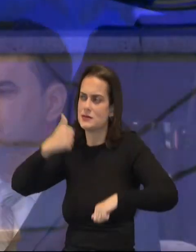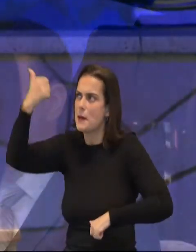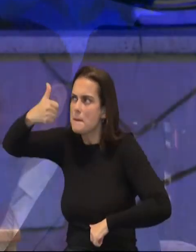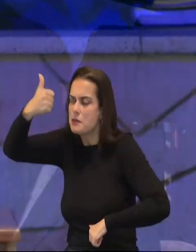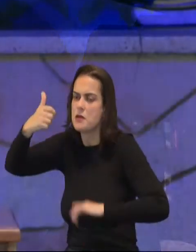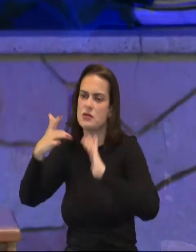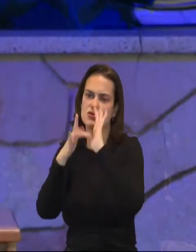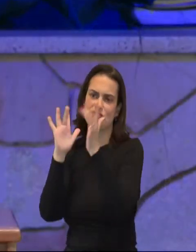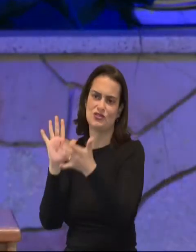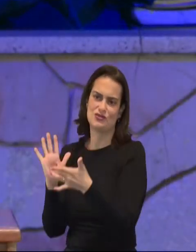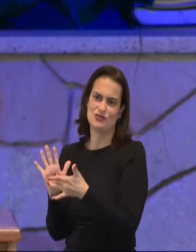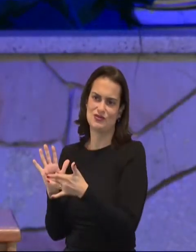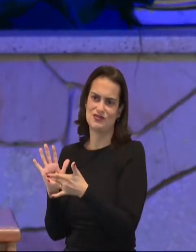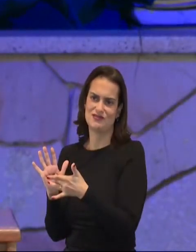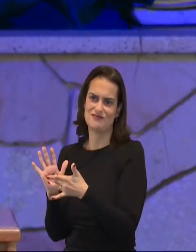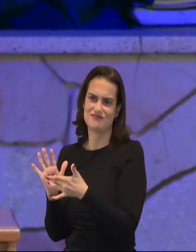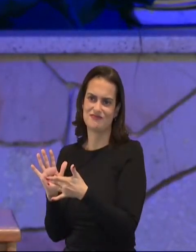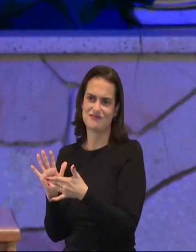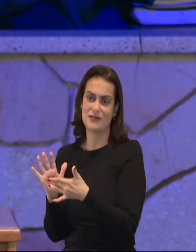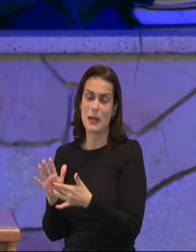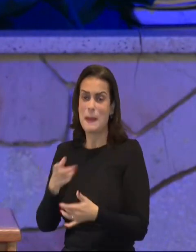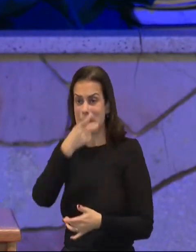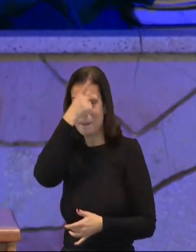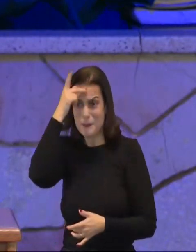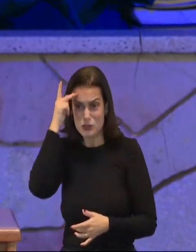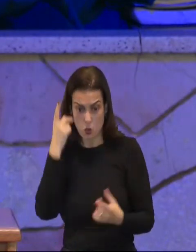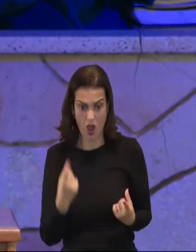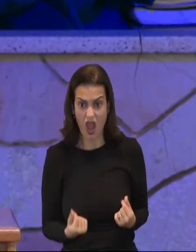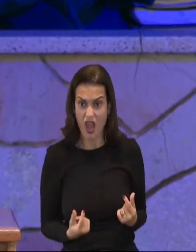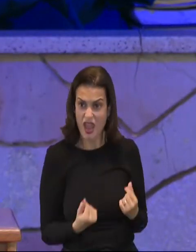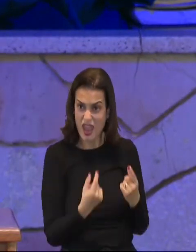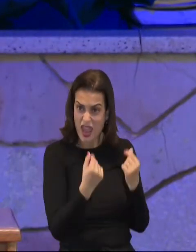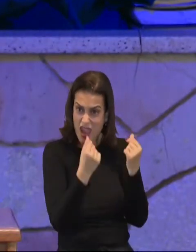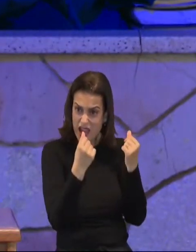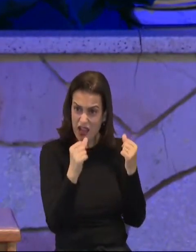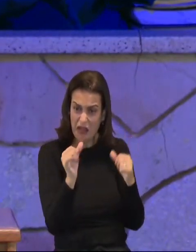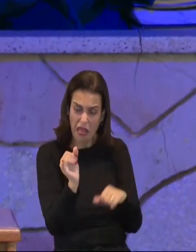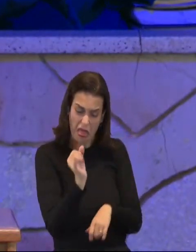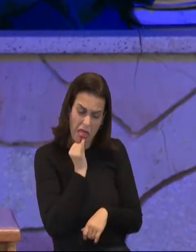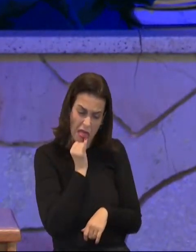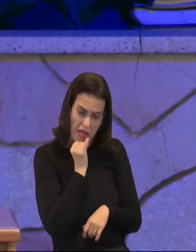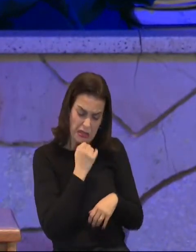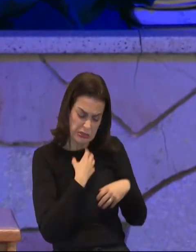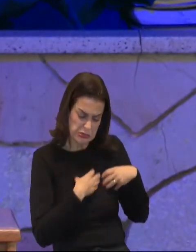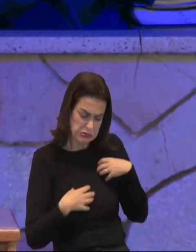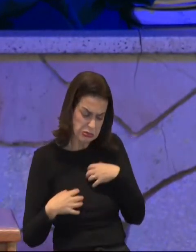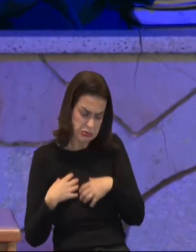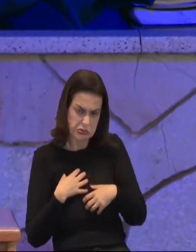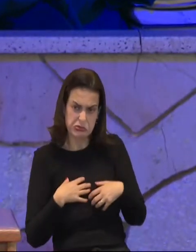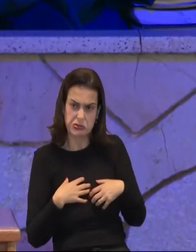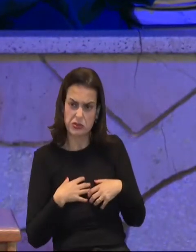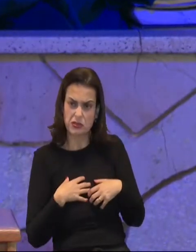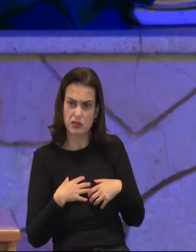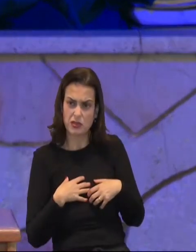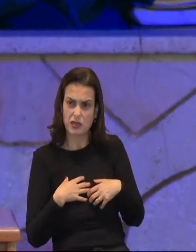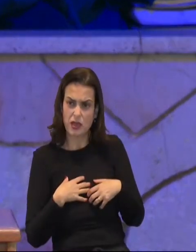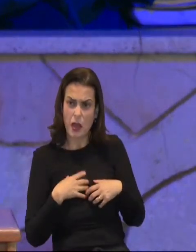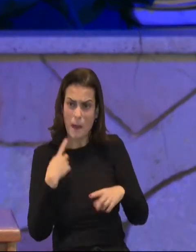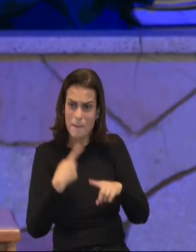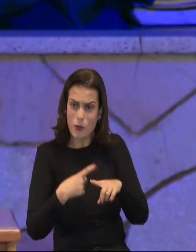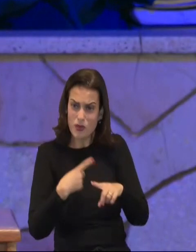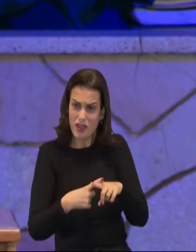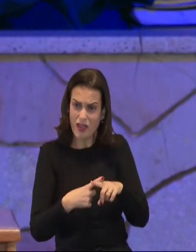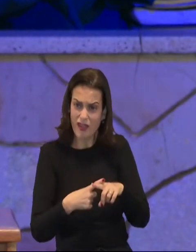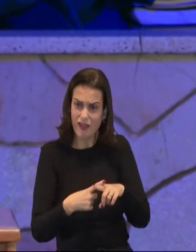os ricos, miseráveis e infelizes são mais miseráveis e infelizes do que pobres, miseráveis e infelizes, porque os ricos